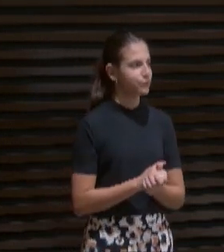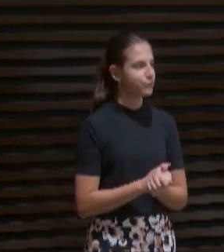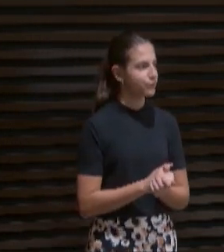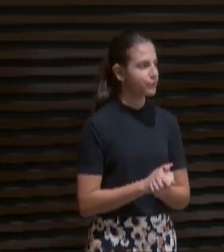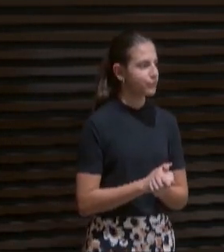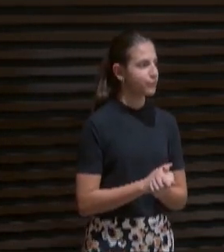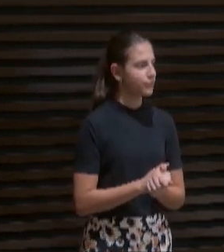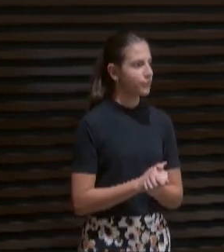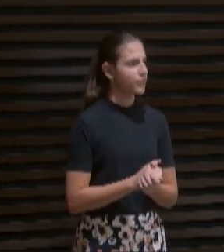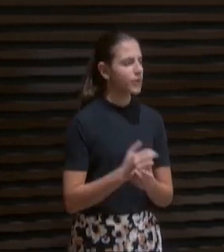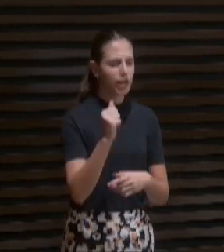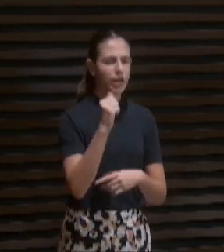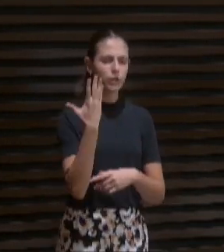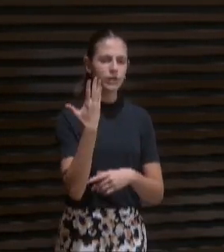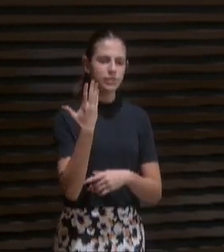O que aconteceu com